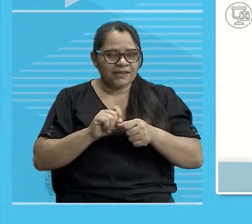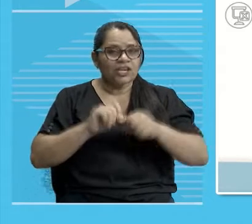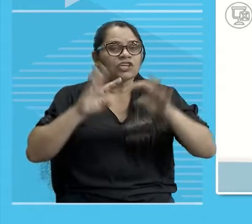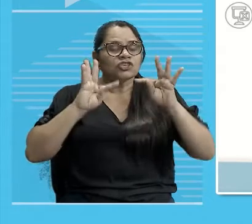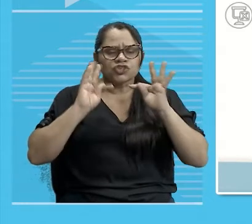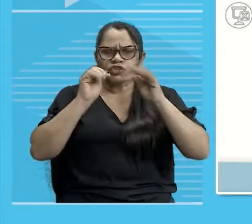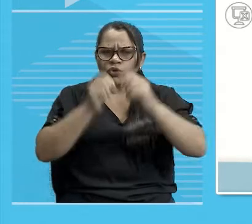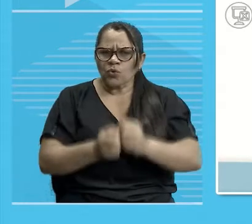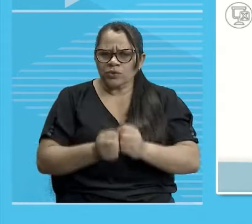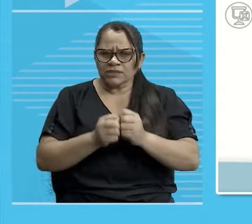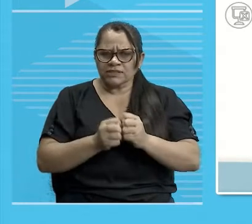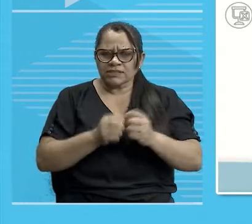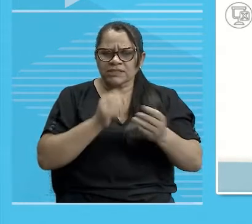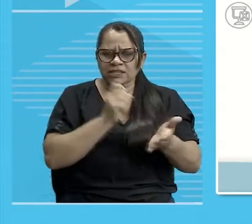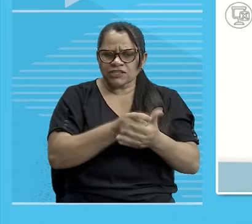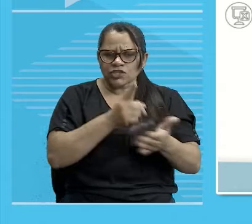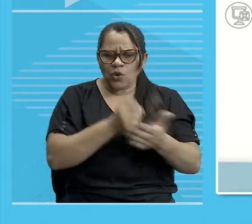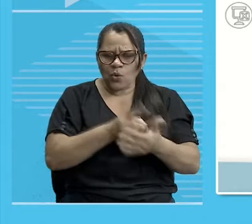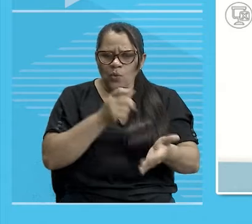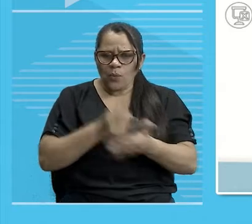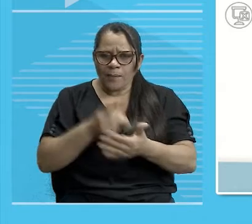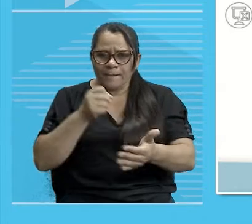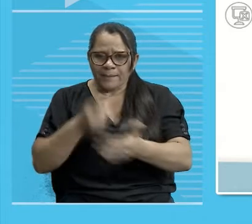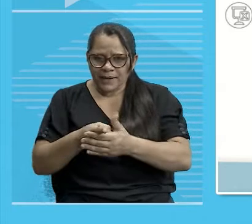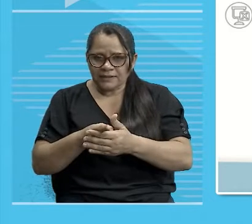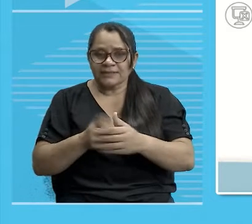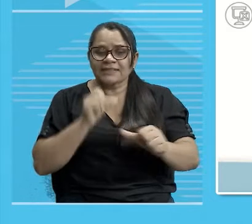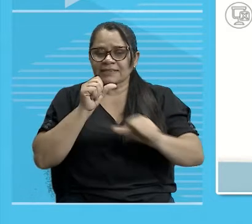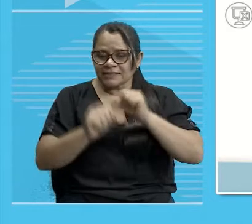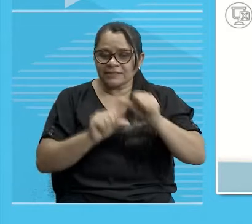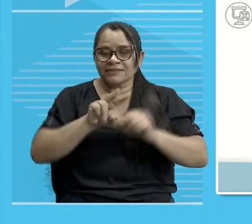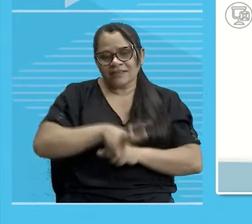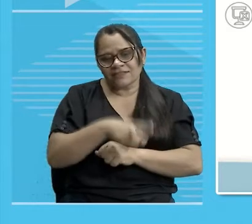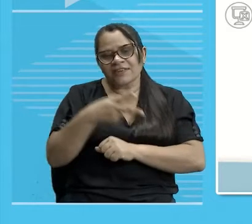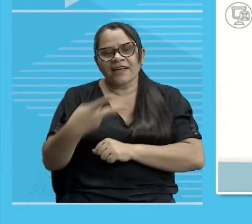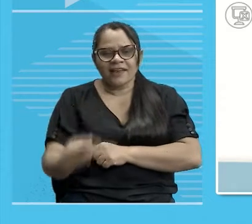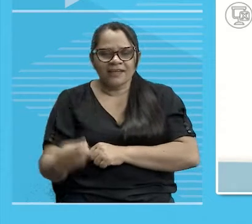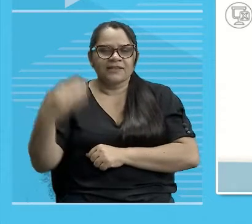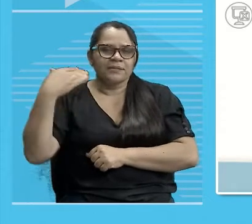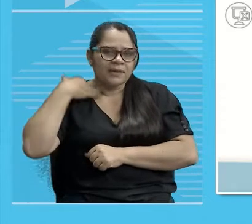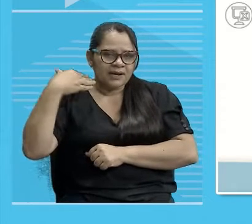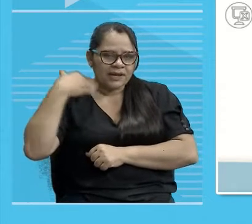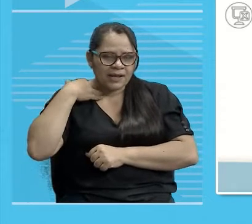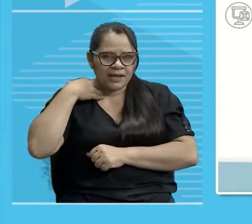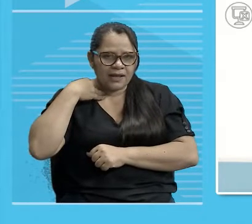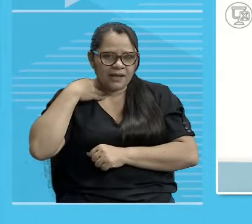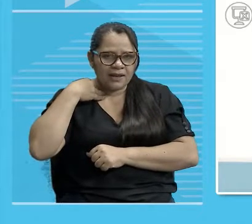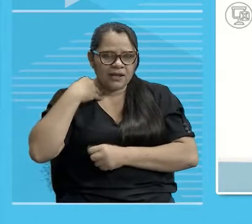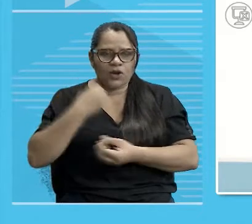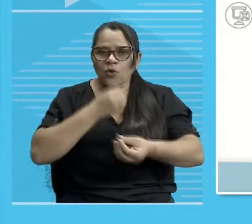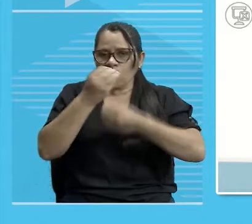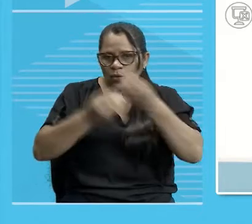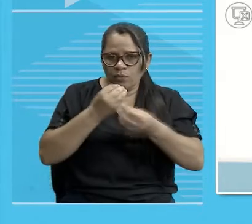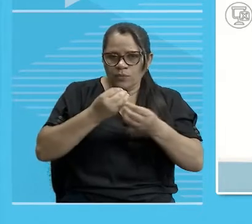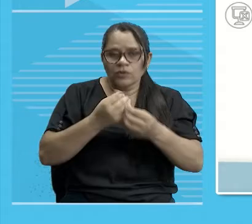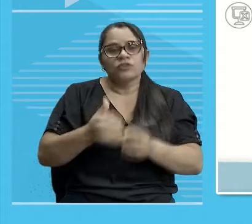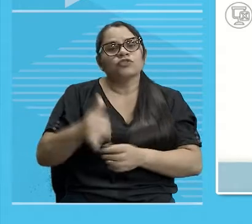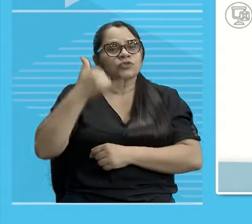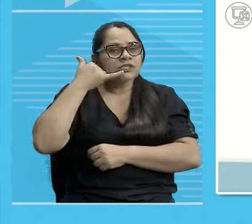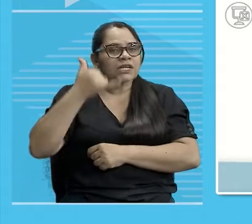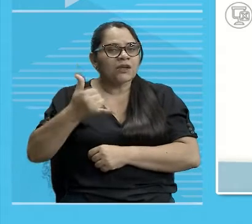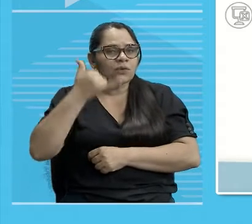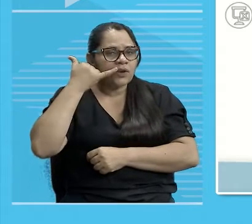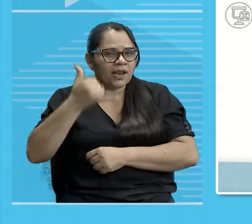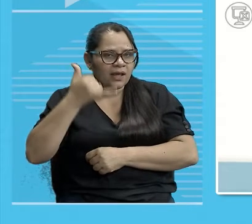totalidade das operações bancárias ou por meio do celular ou por meio de um caixa